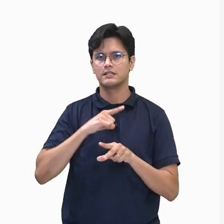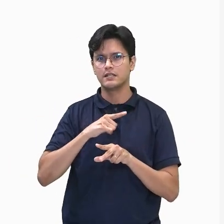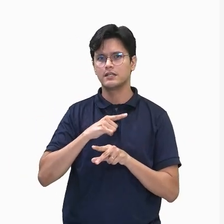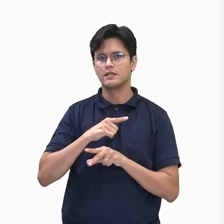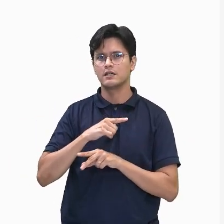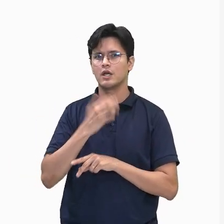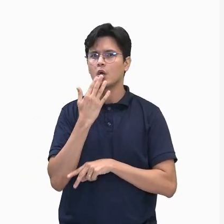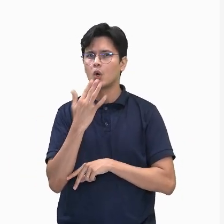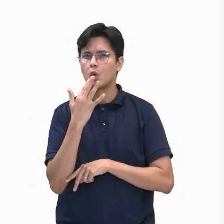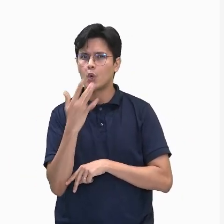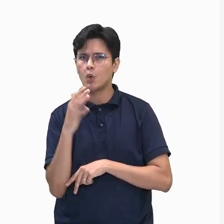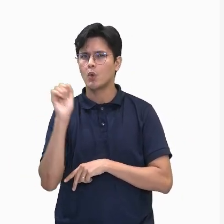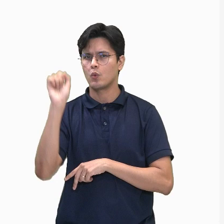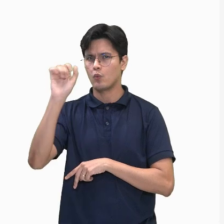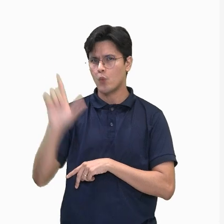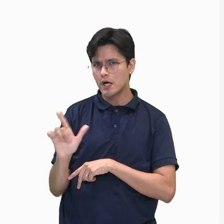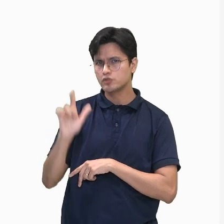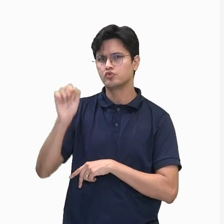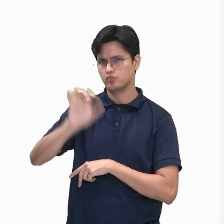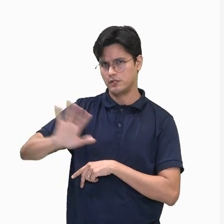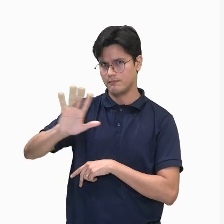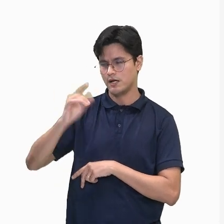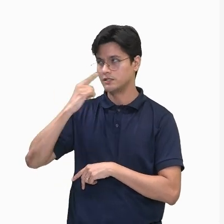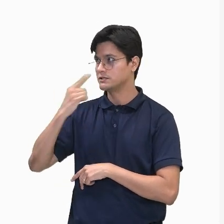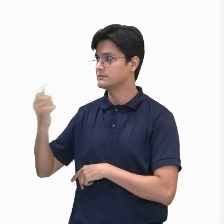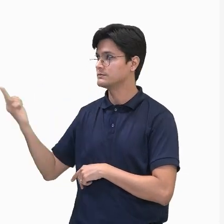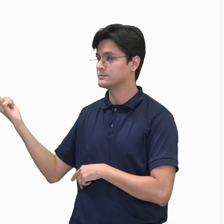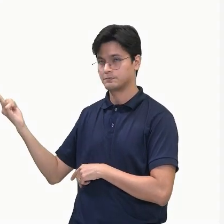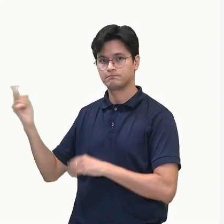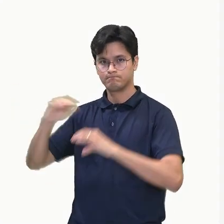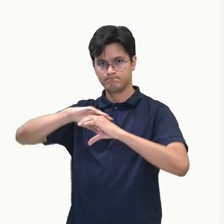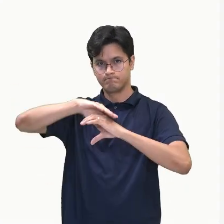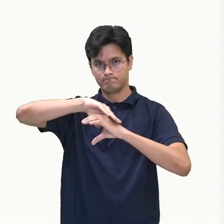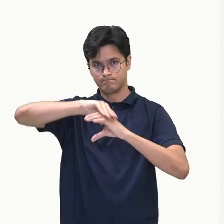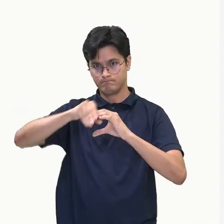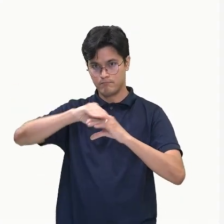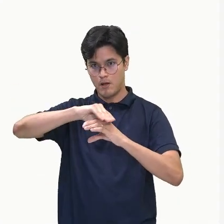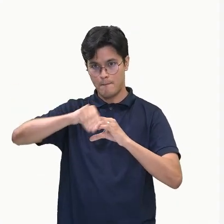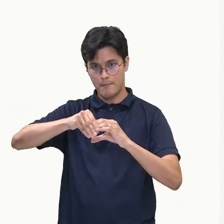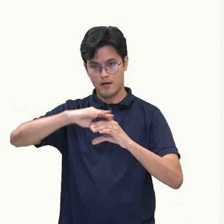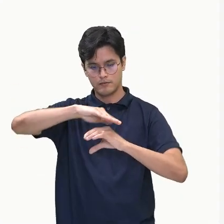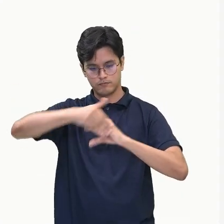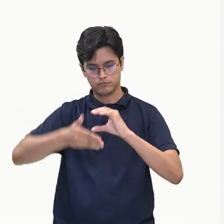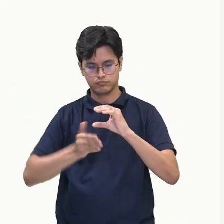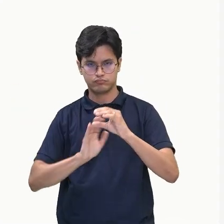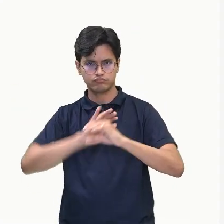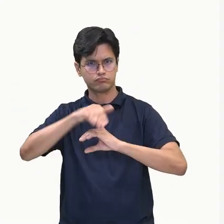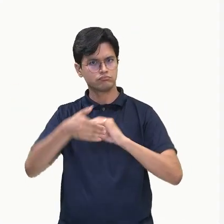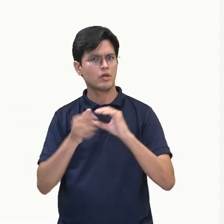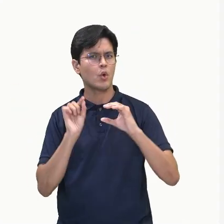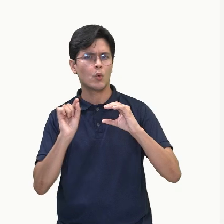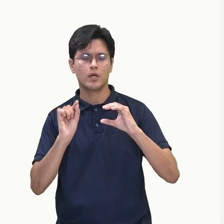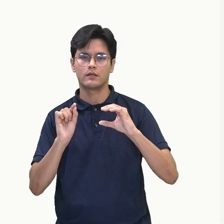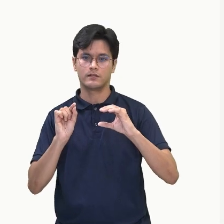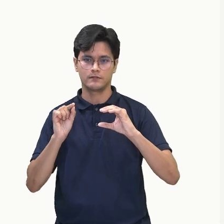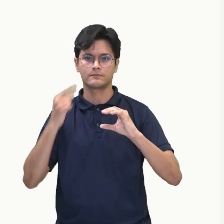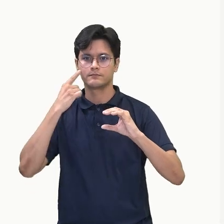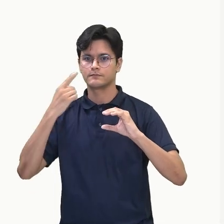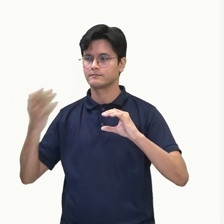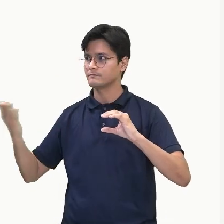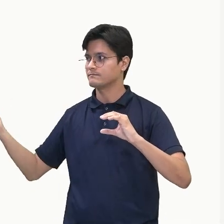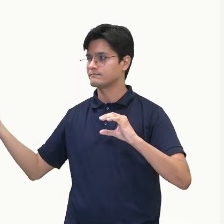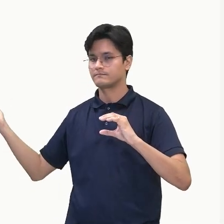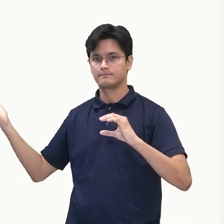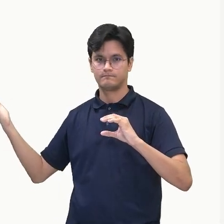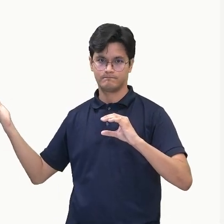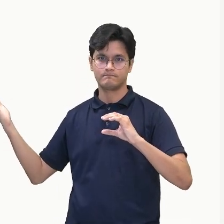tá? Que está envolvendo toda a célula. E o que é a membrana plasmática? A membrana